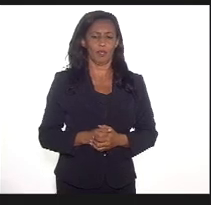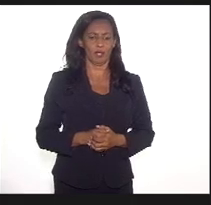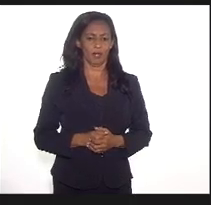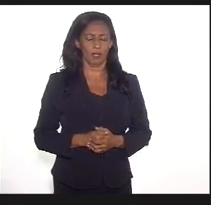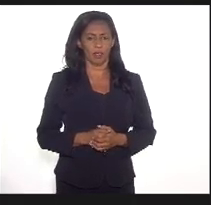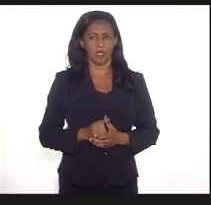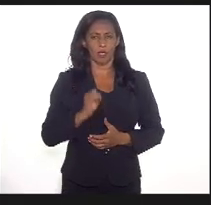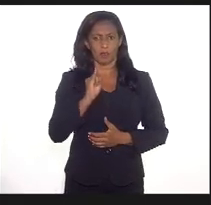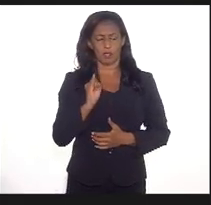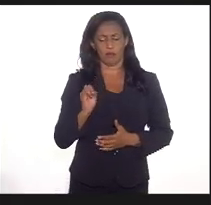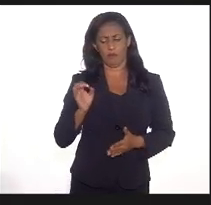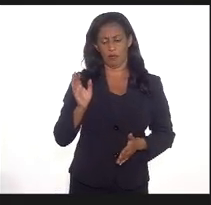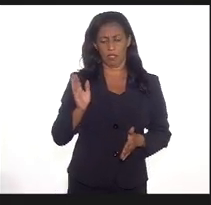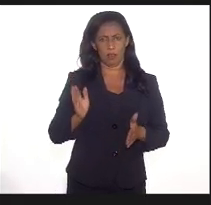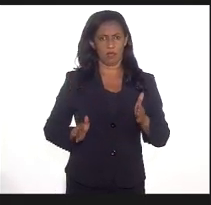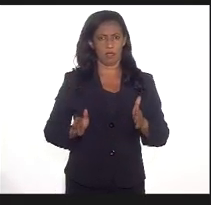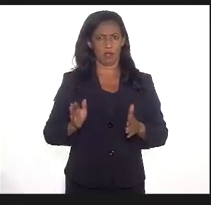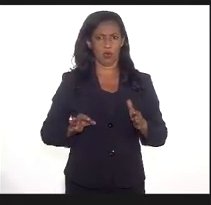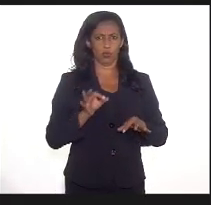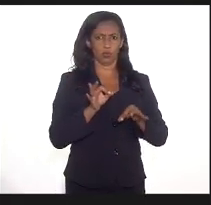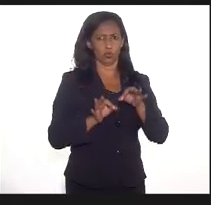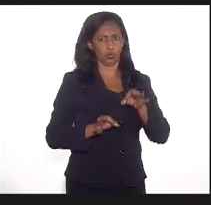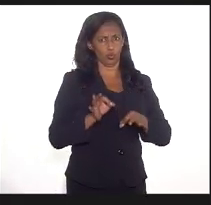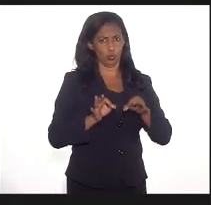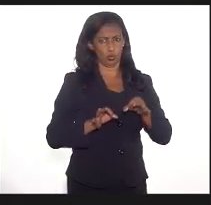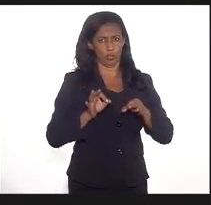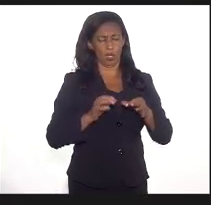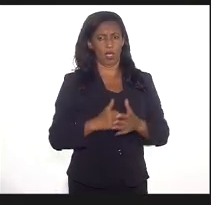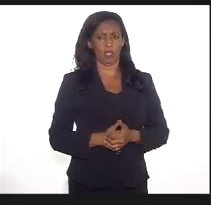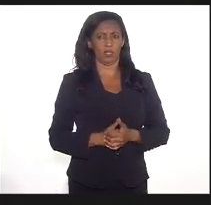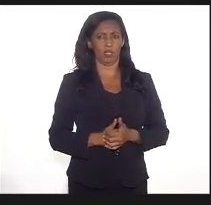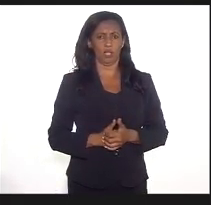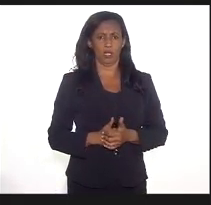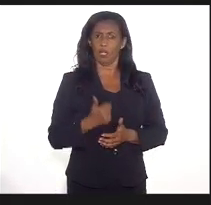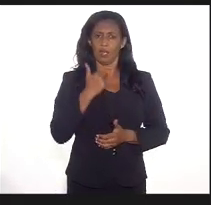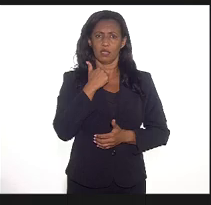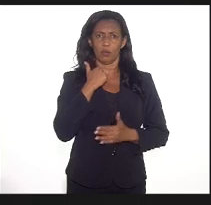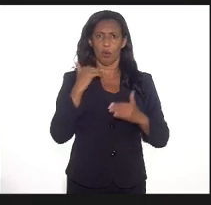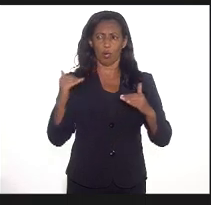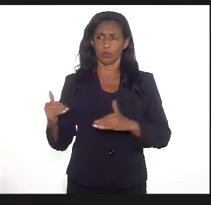trânsito julgado, não poderia ser com as condenações em segunda instância.